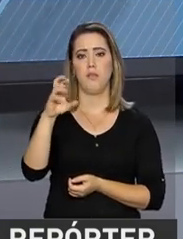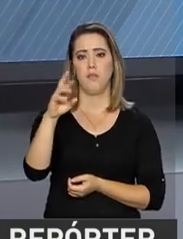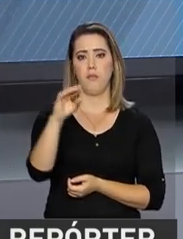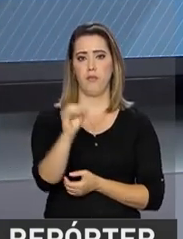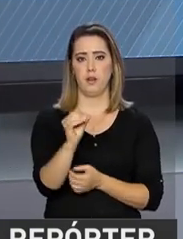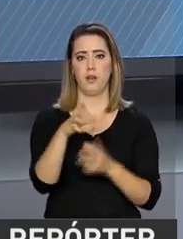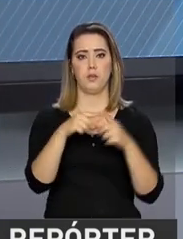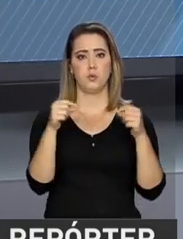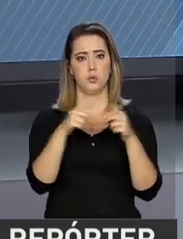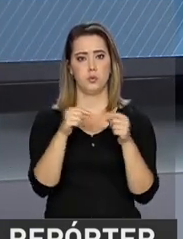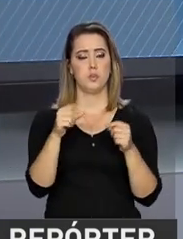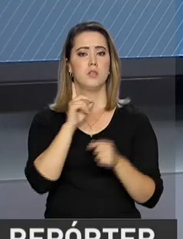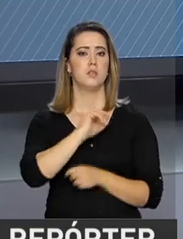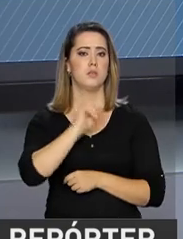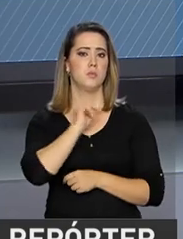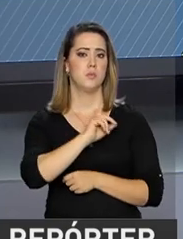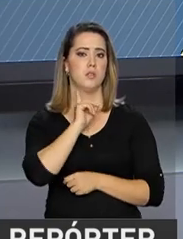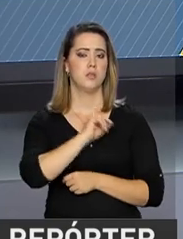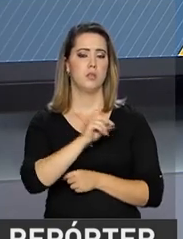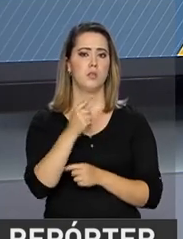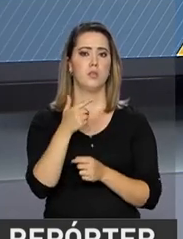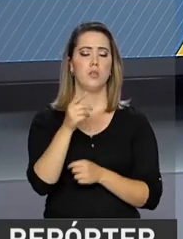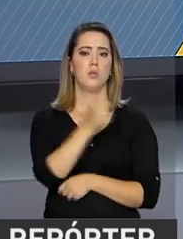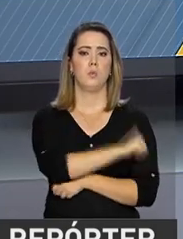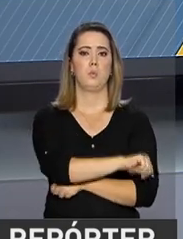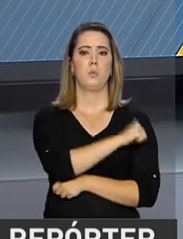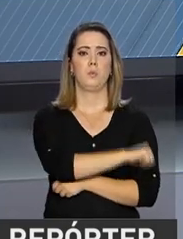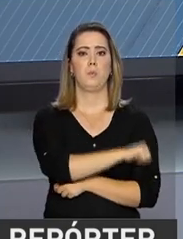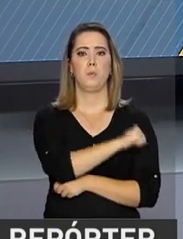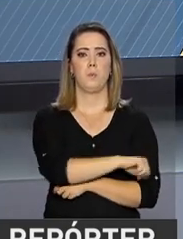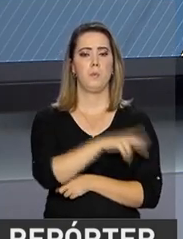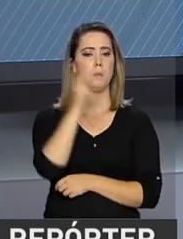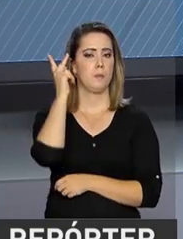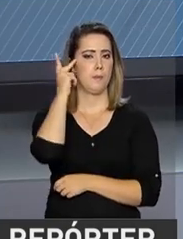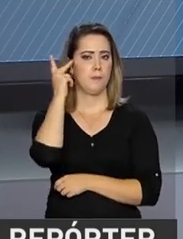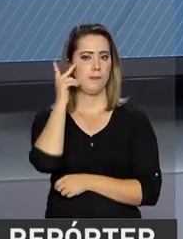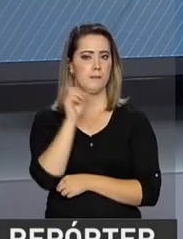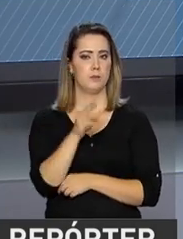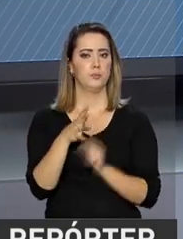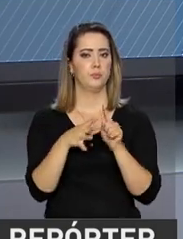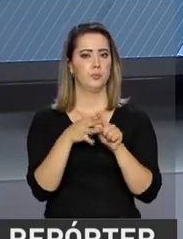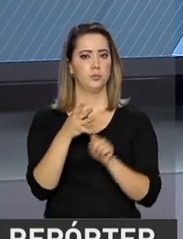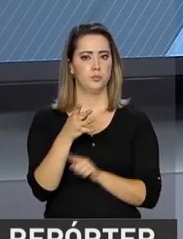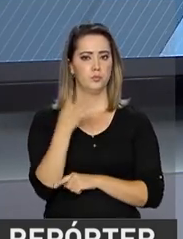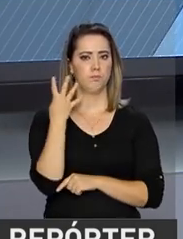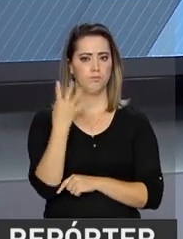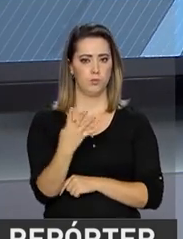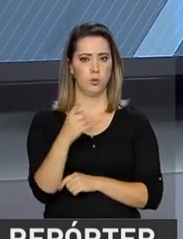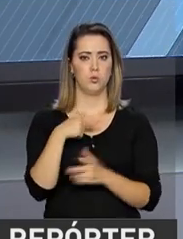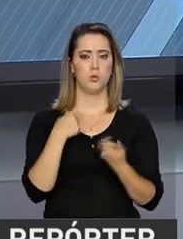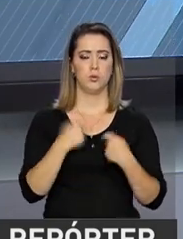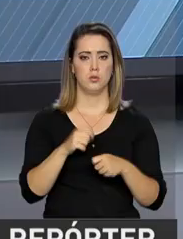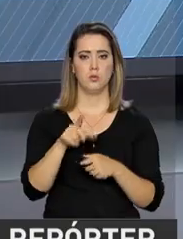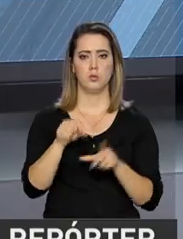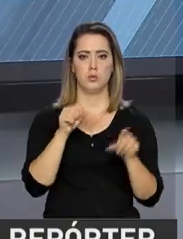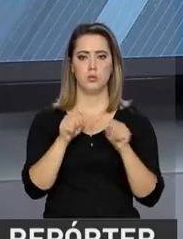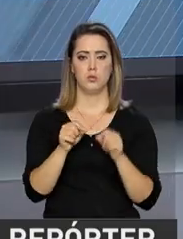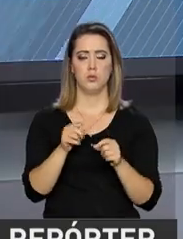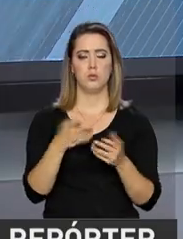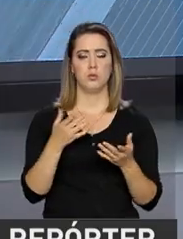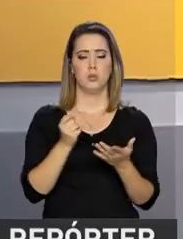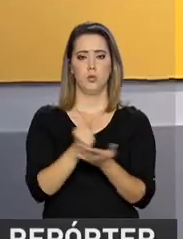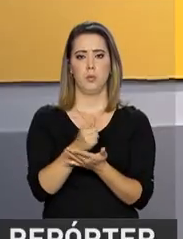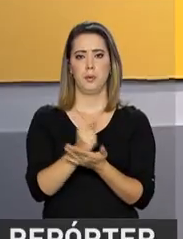brasília confins em minas gerais e galeão no rio de janeiro e guarulhos em são paulo os atuais operadores terão preferência na